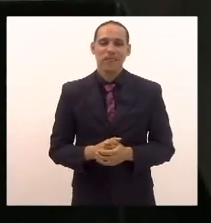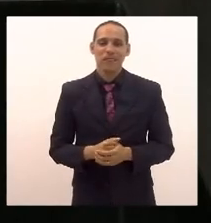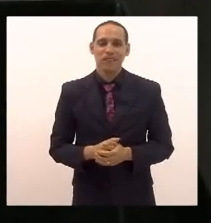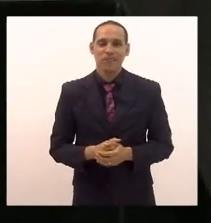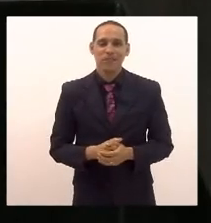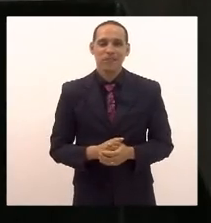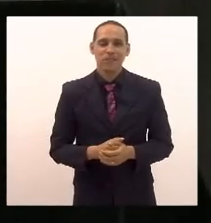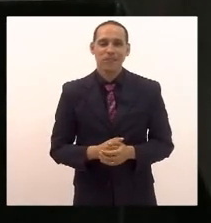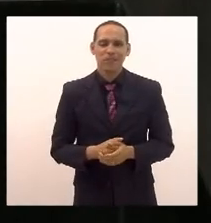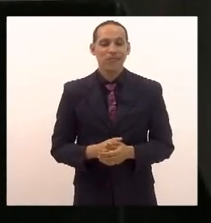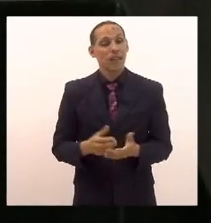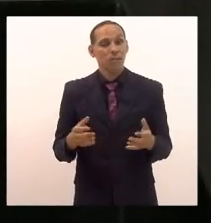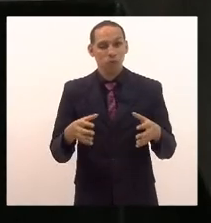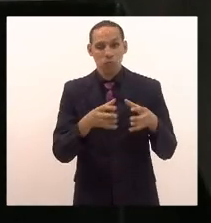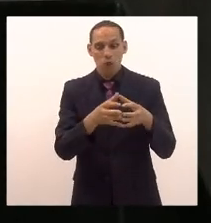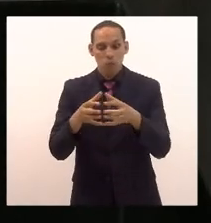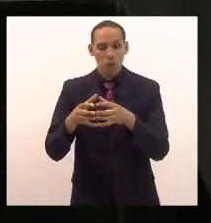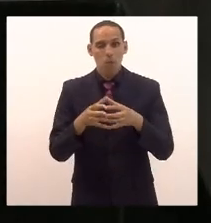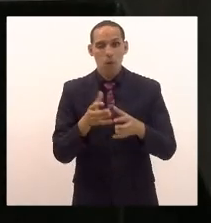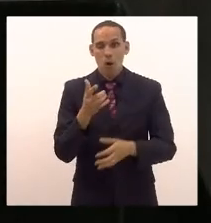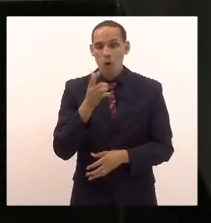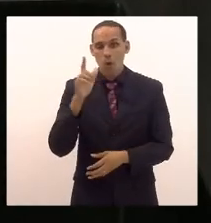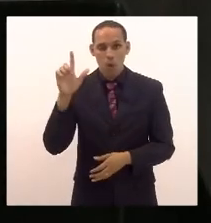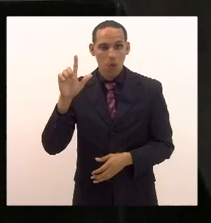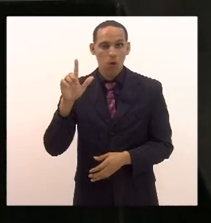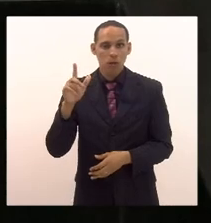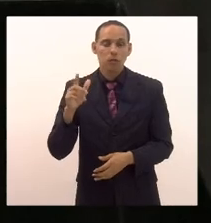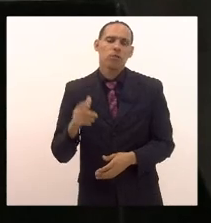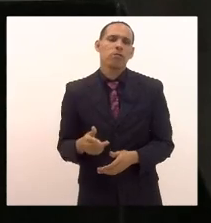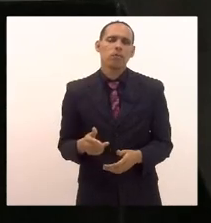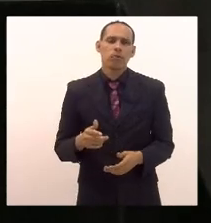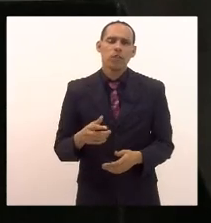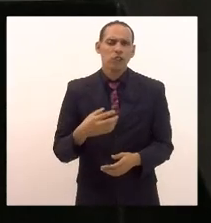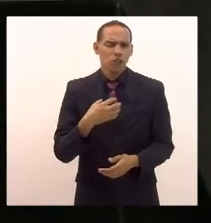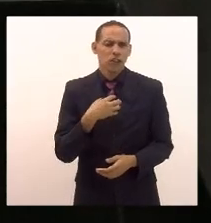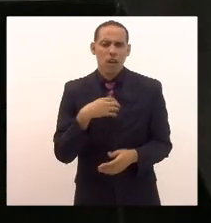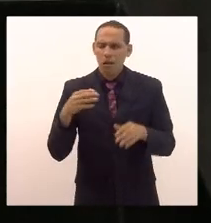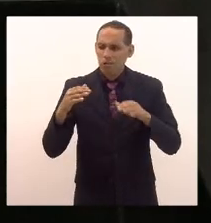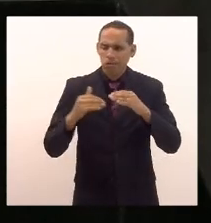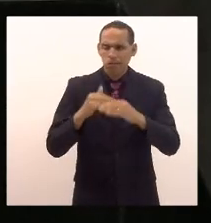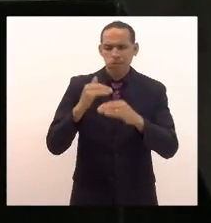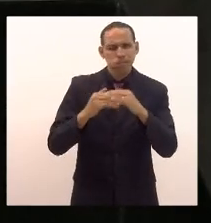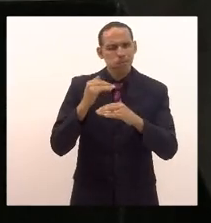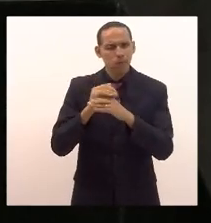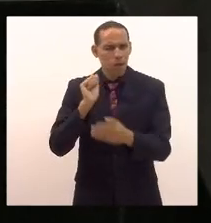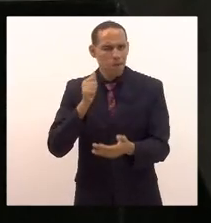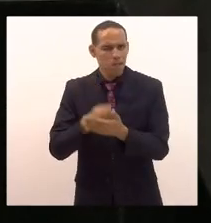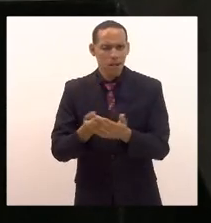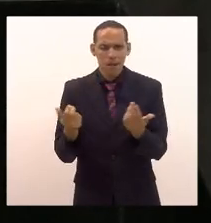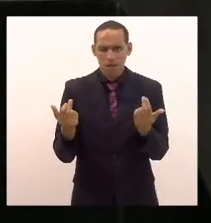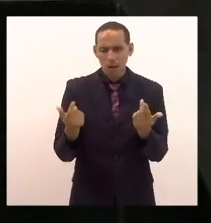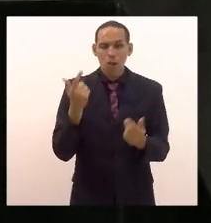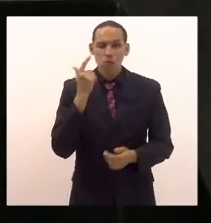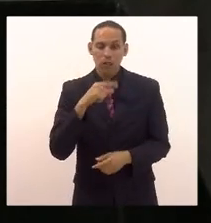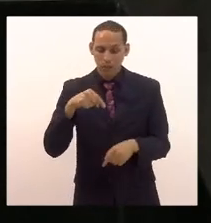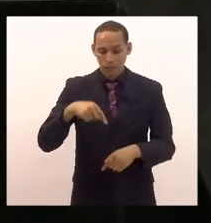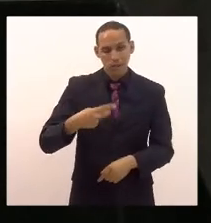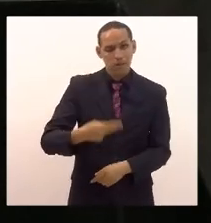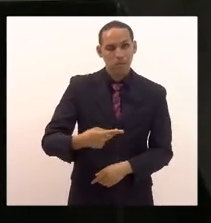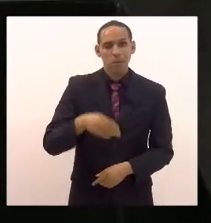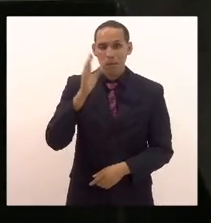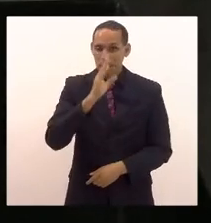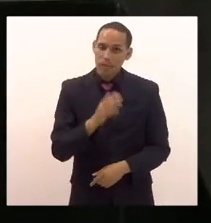e embora outras seleções já tem um conquistado outras formas de igualdade de pagamento Inclusive a brasileira